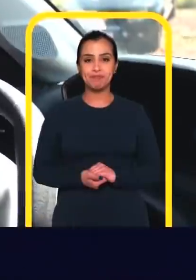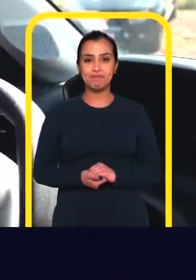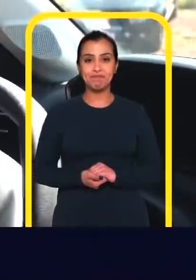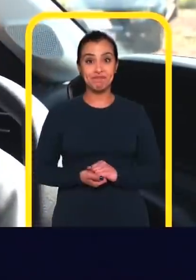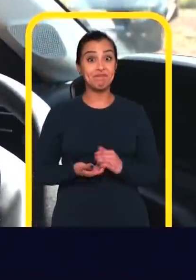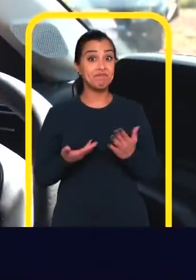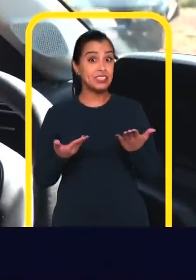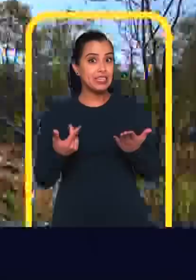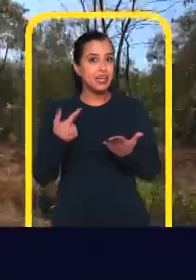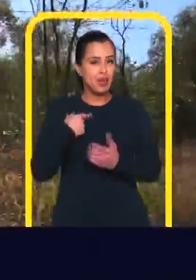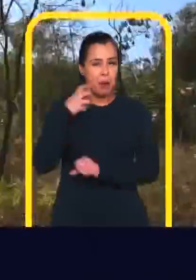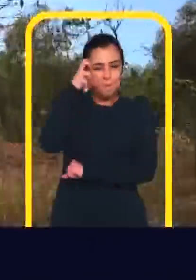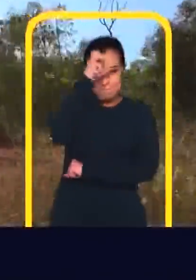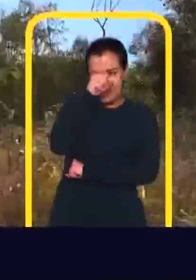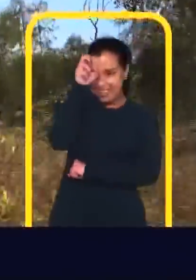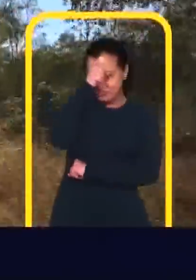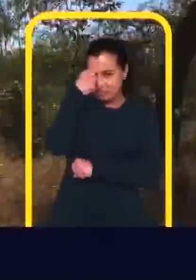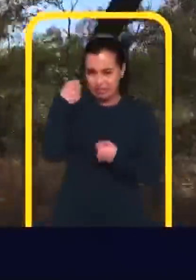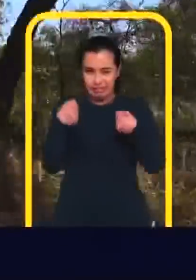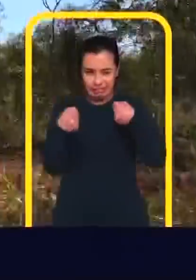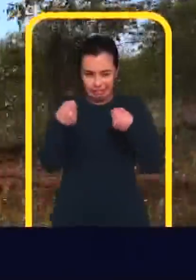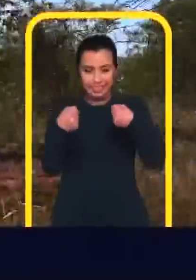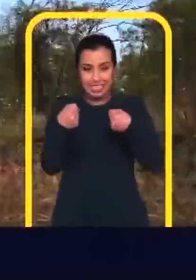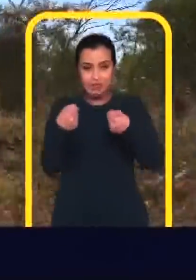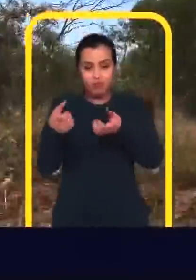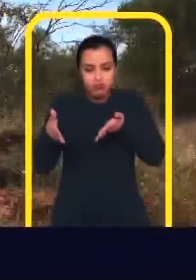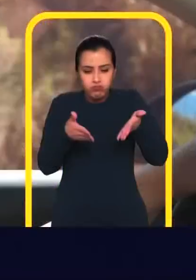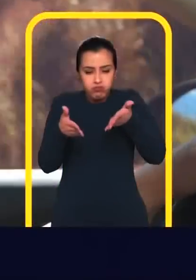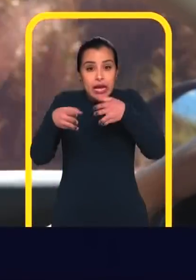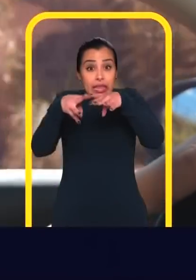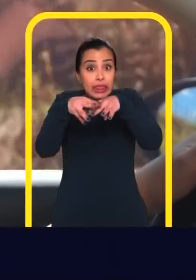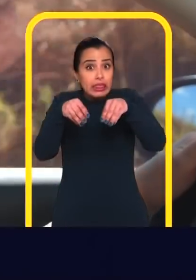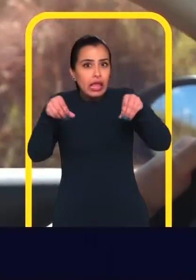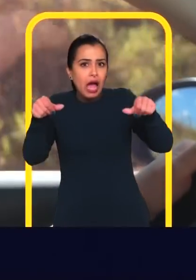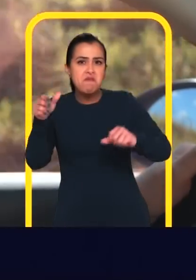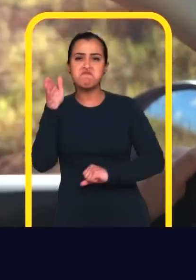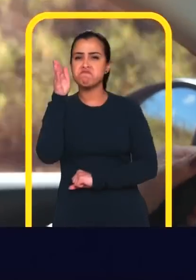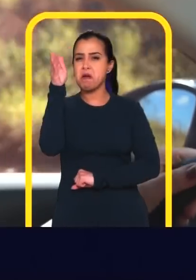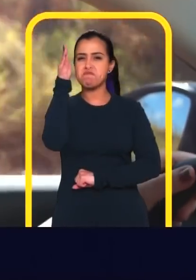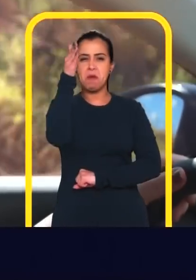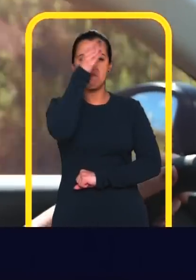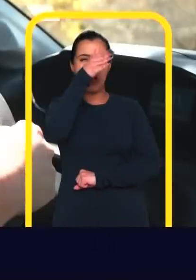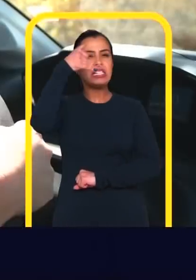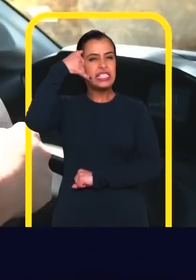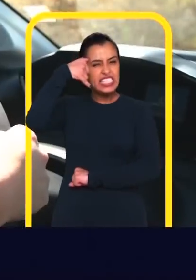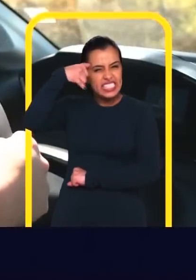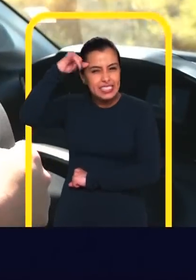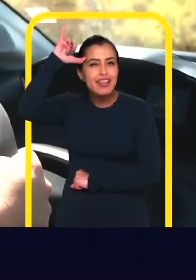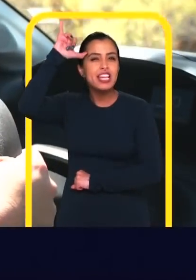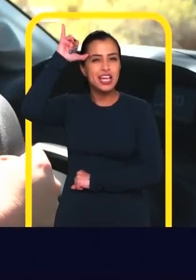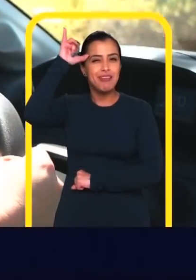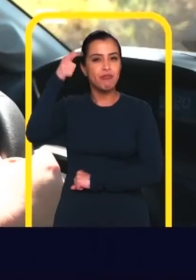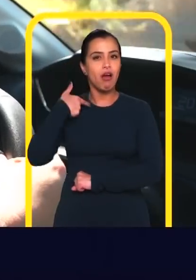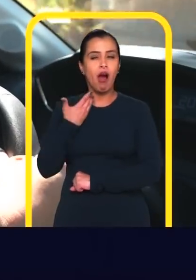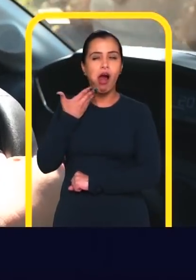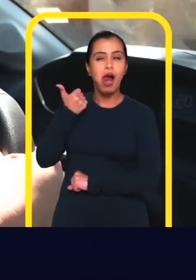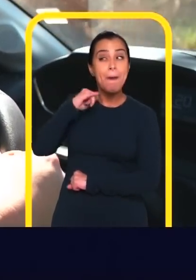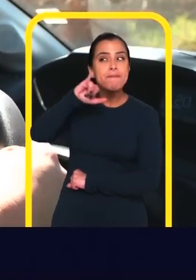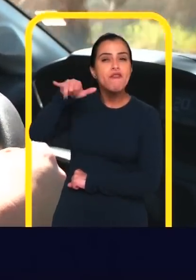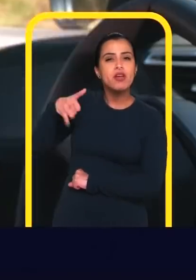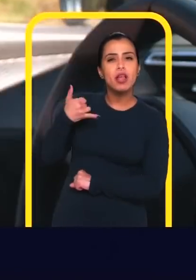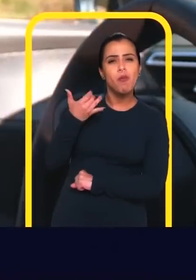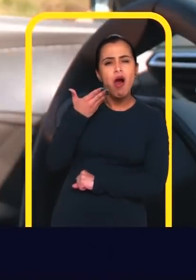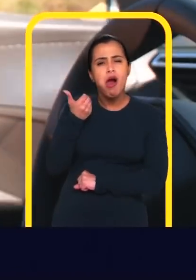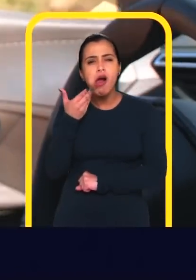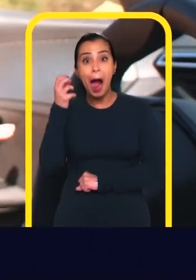Bom, eu aprendi a dirigir em estrada de terra como essa Ia para sítio, para rancho Aproveitava para pegar o carro e poder